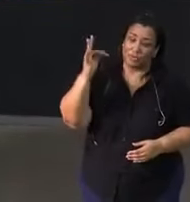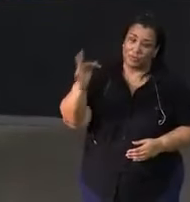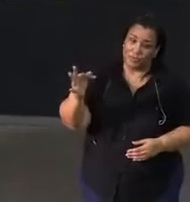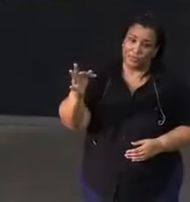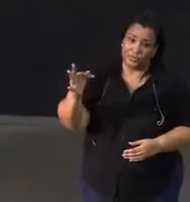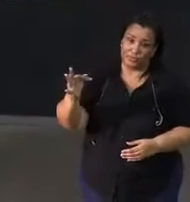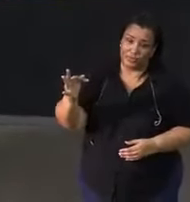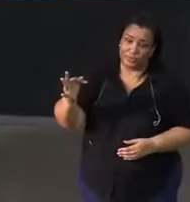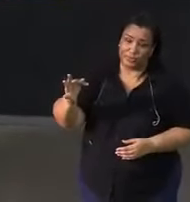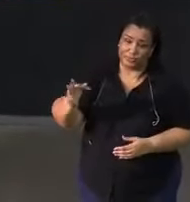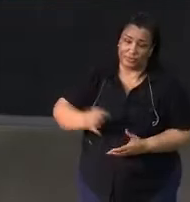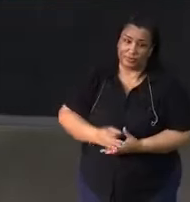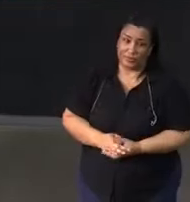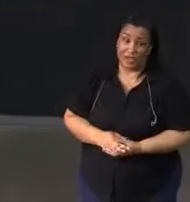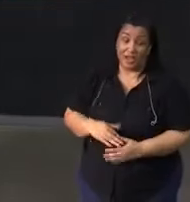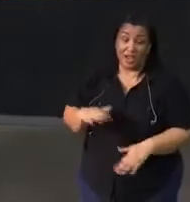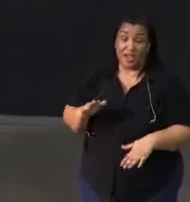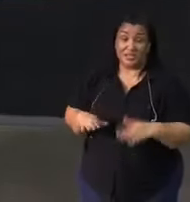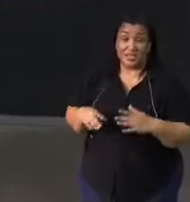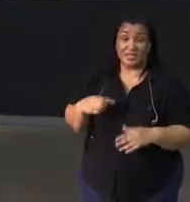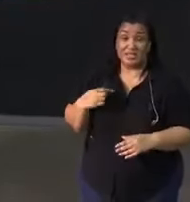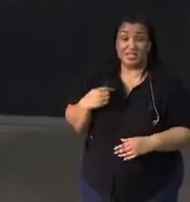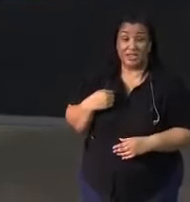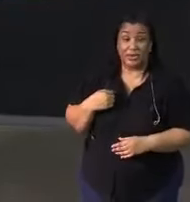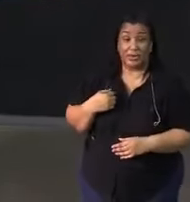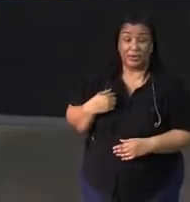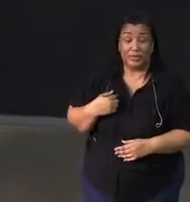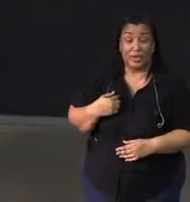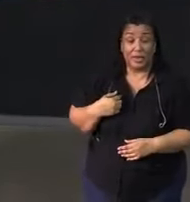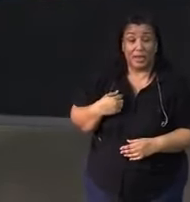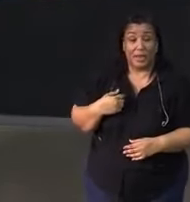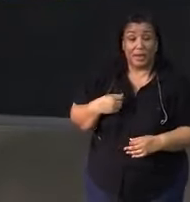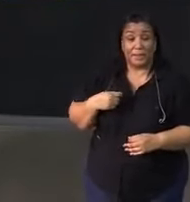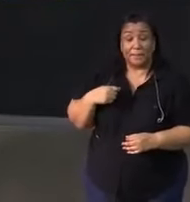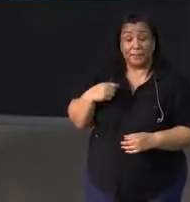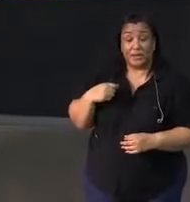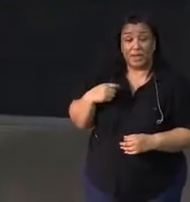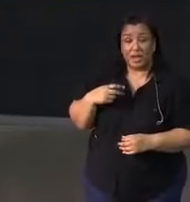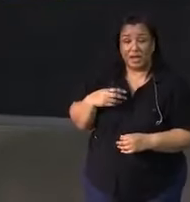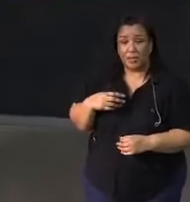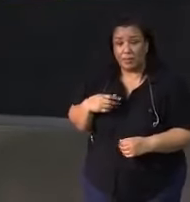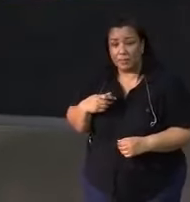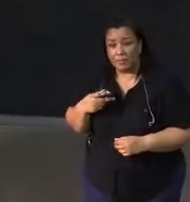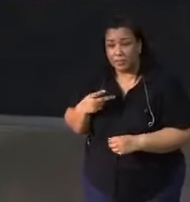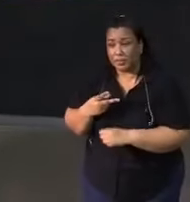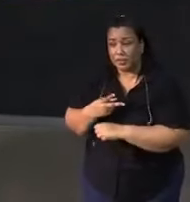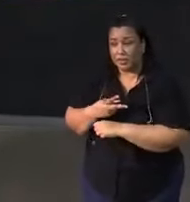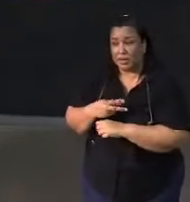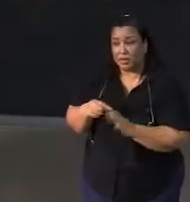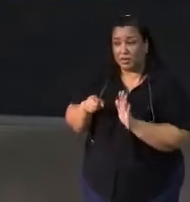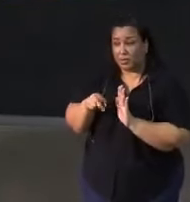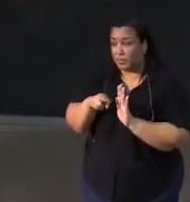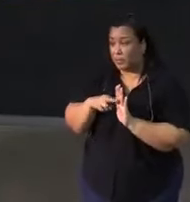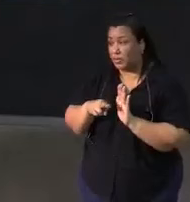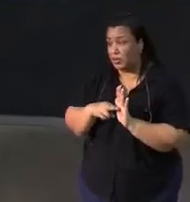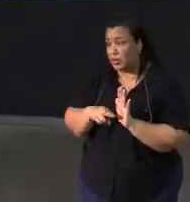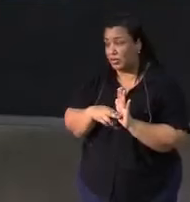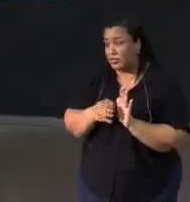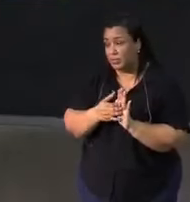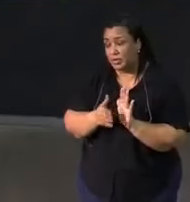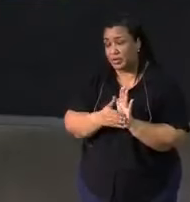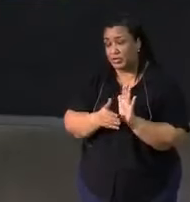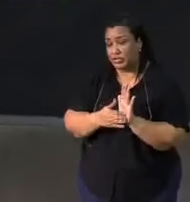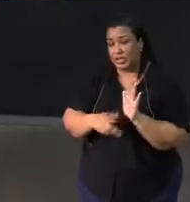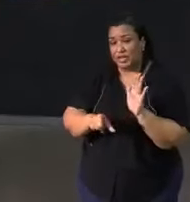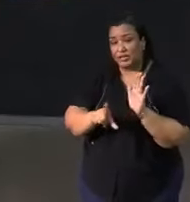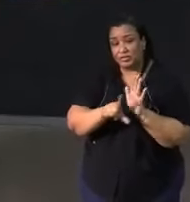Às vezes, quando eu tento acompanhar os projetos de lei, eu só vejo eles arbitrando em favor deles mesmos.